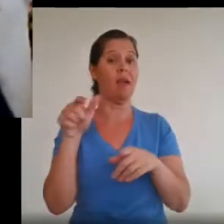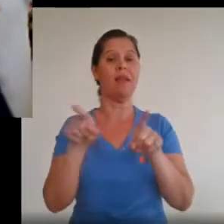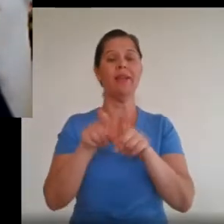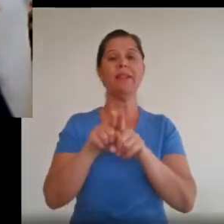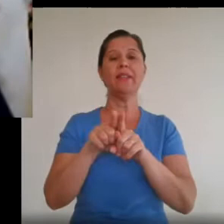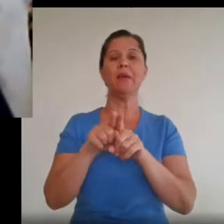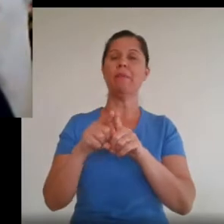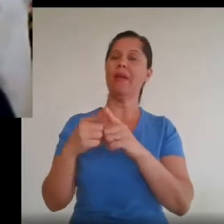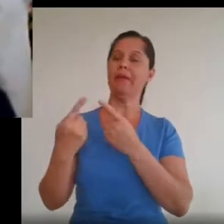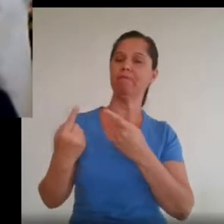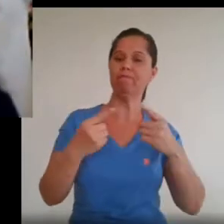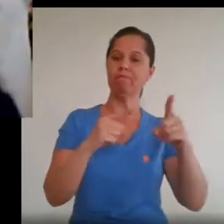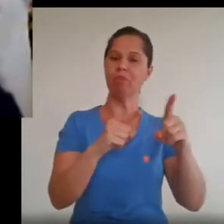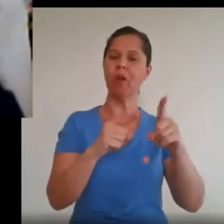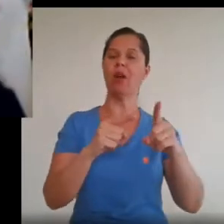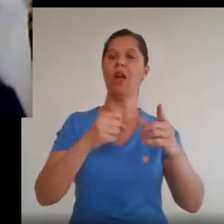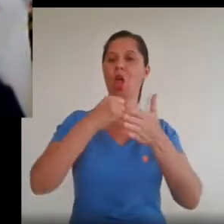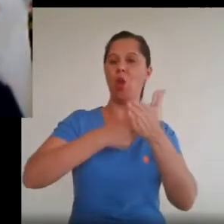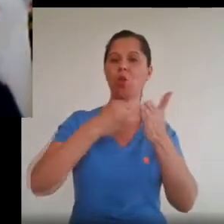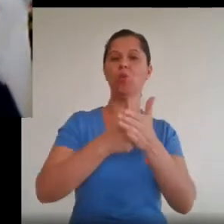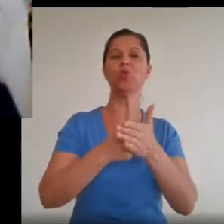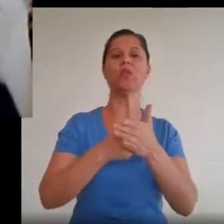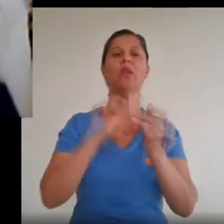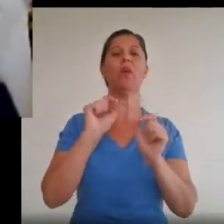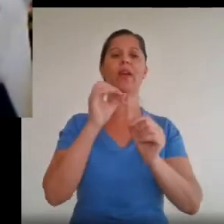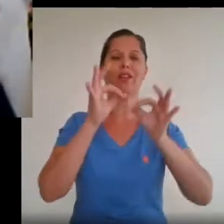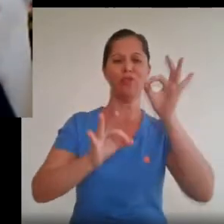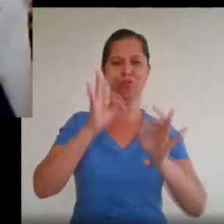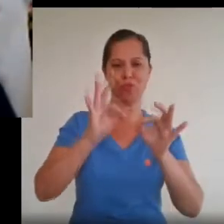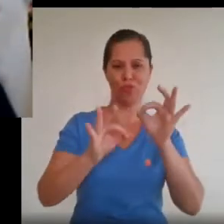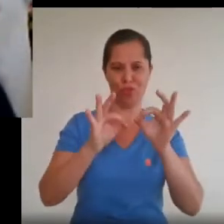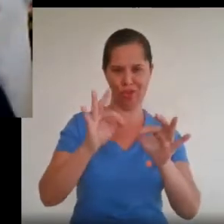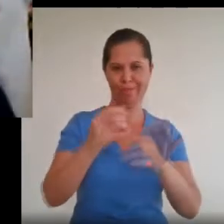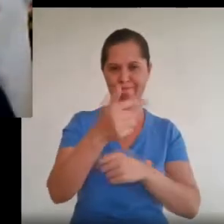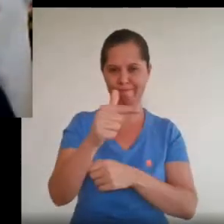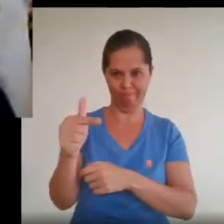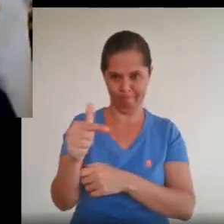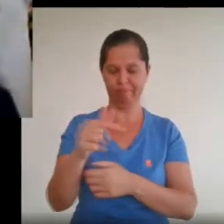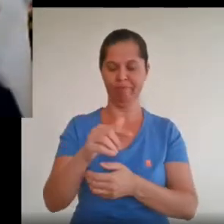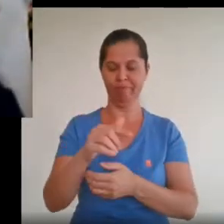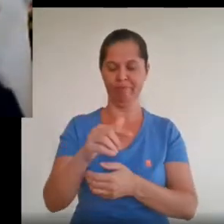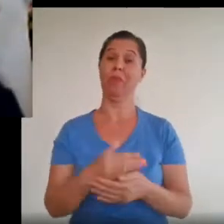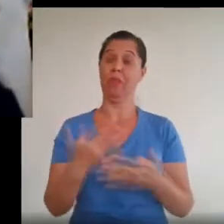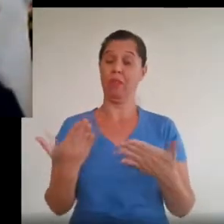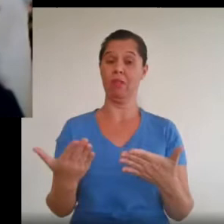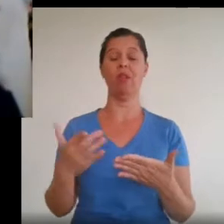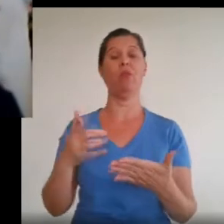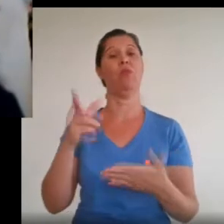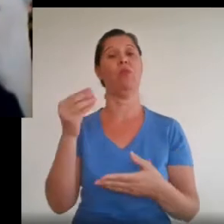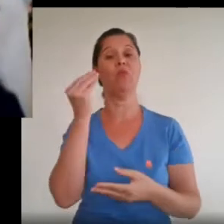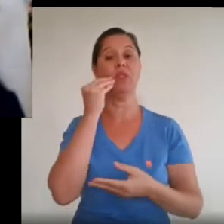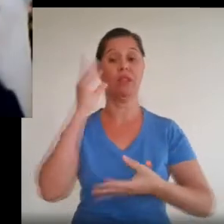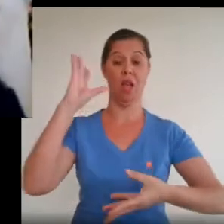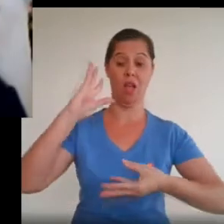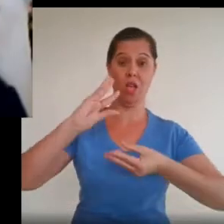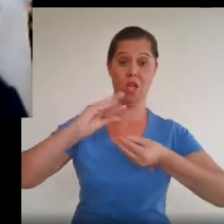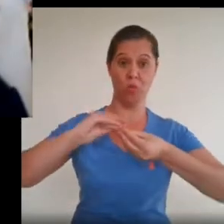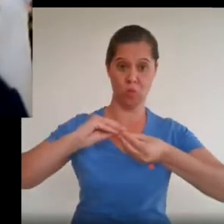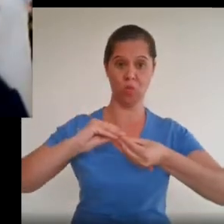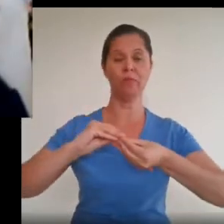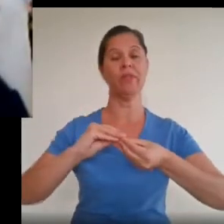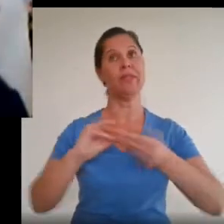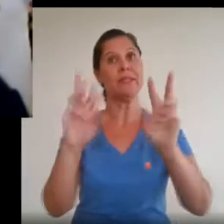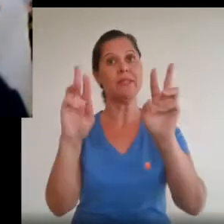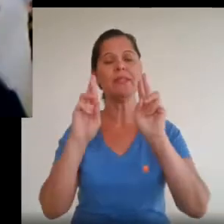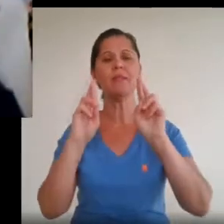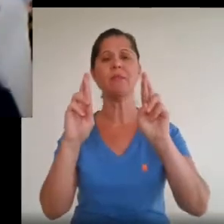eu pensei na minha cabeça para a gente encaminhar essa fala? Vou fazer um breve resumo,